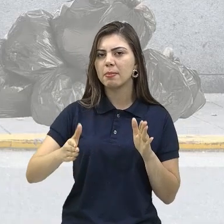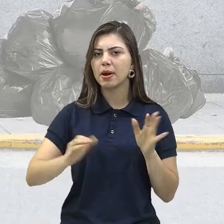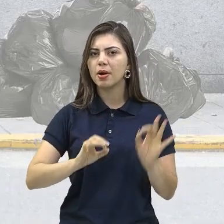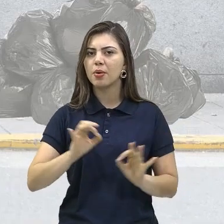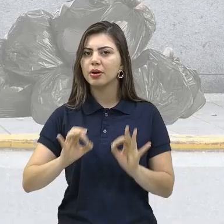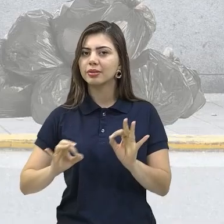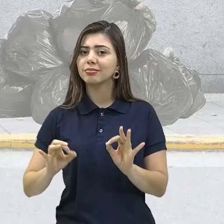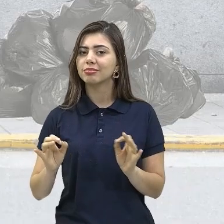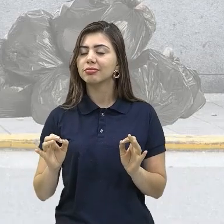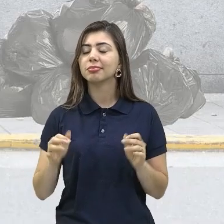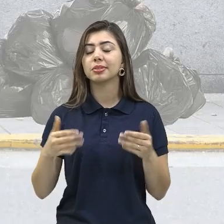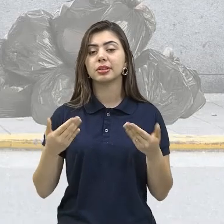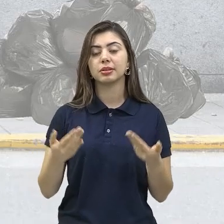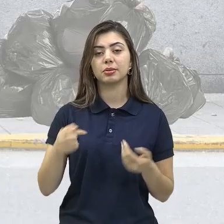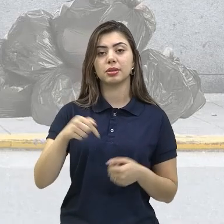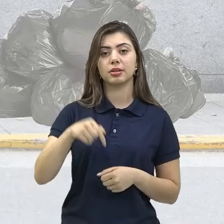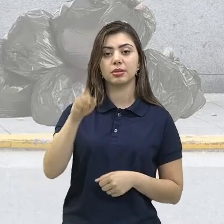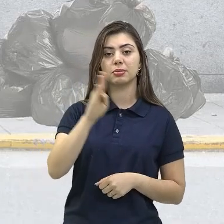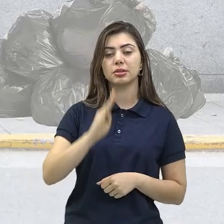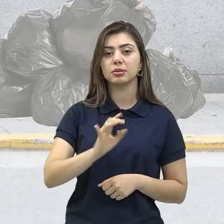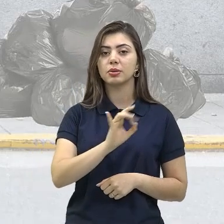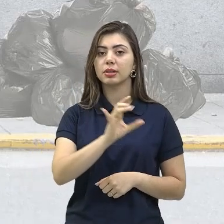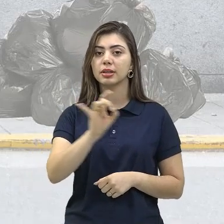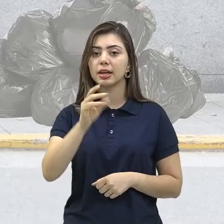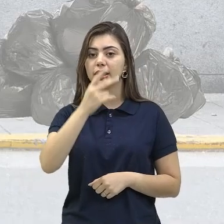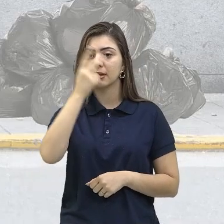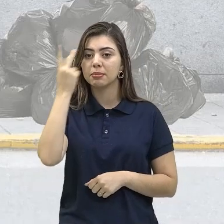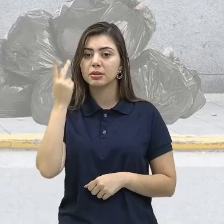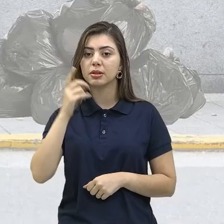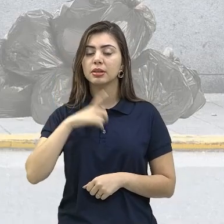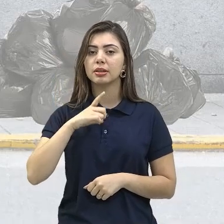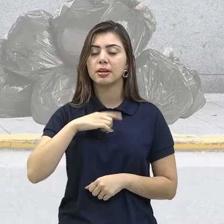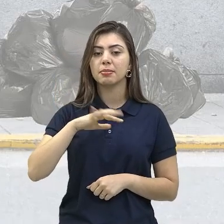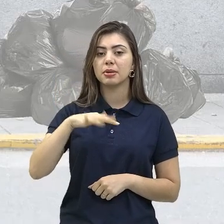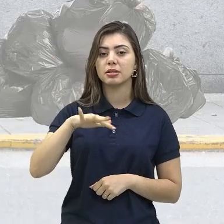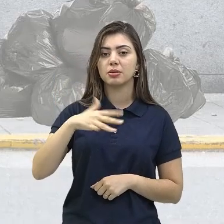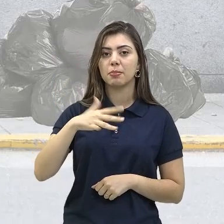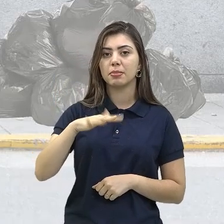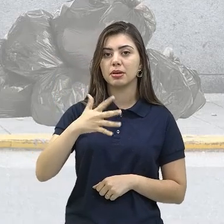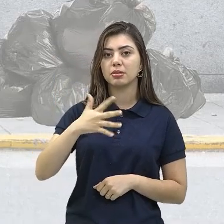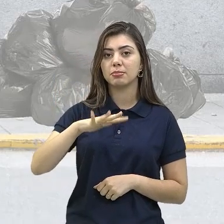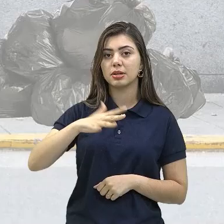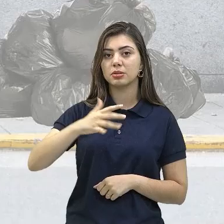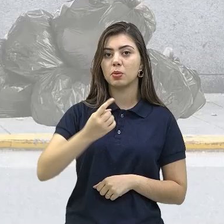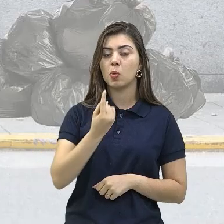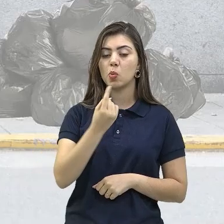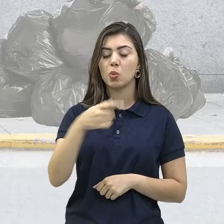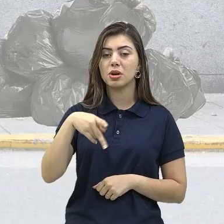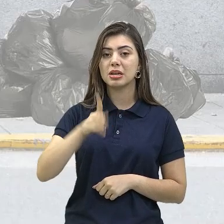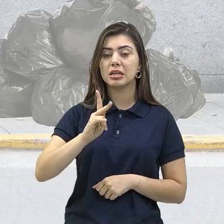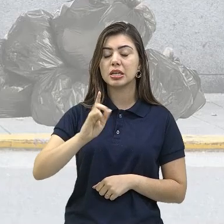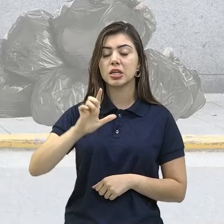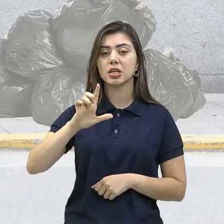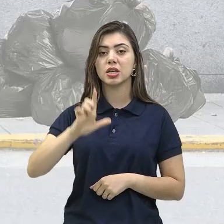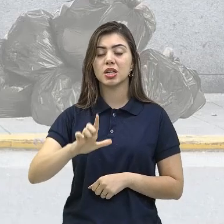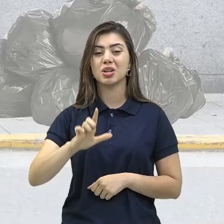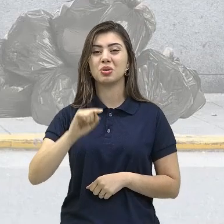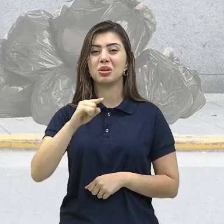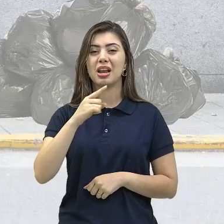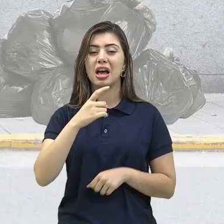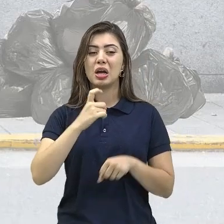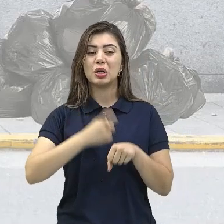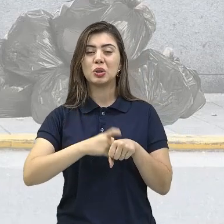no Brasil, cada pessoa produz em média cerca de 1 quilo de resíduos sólidos urbanos por dia.